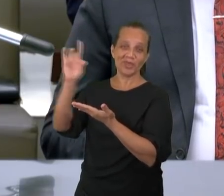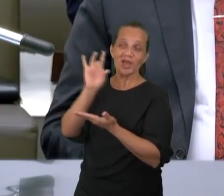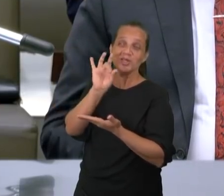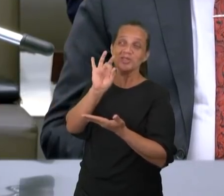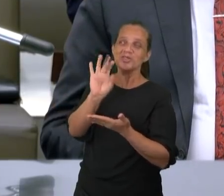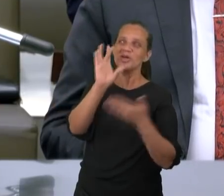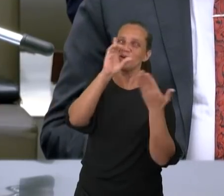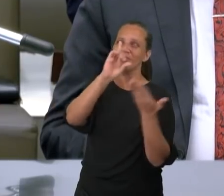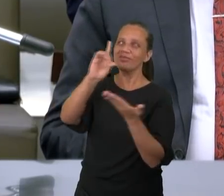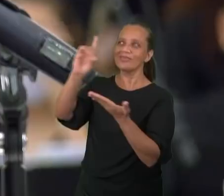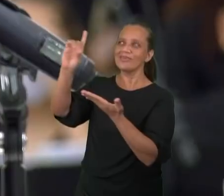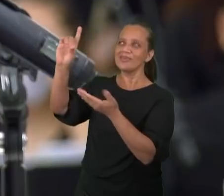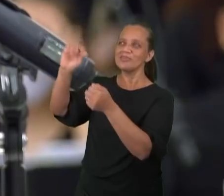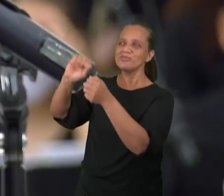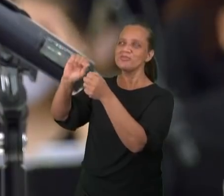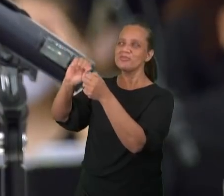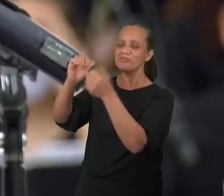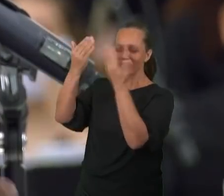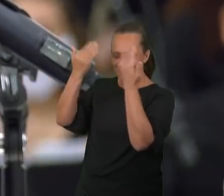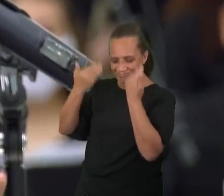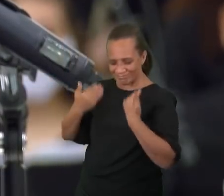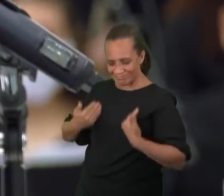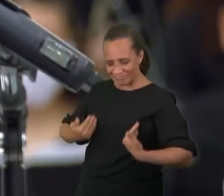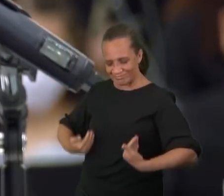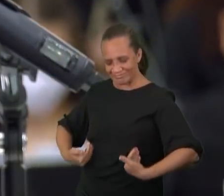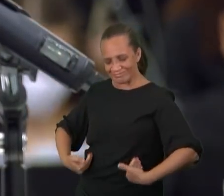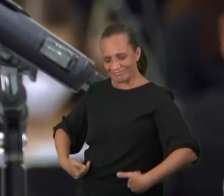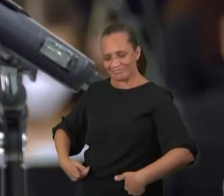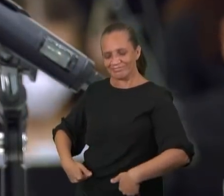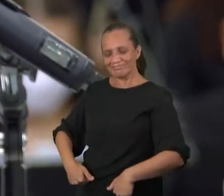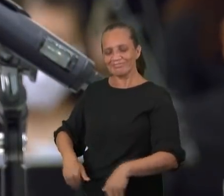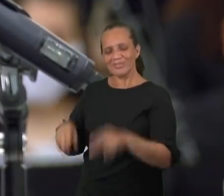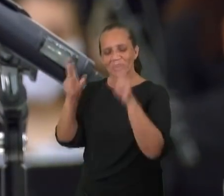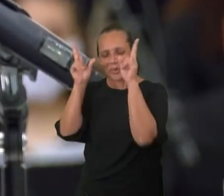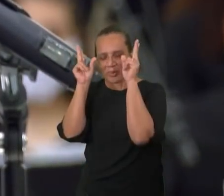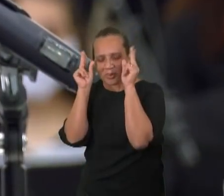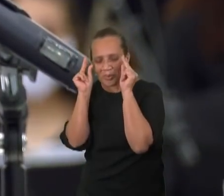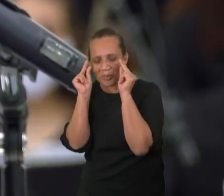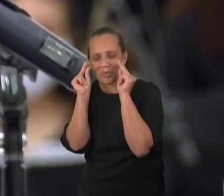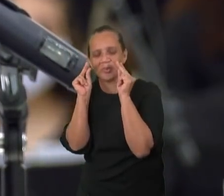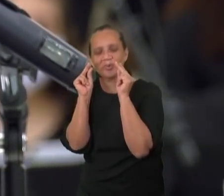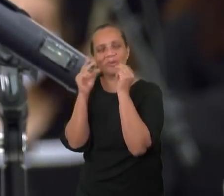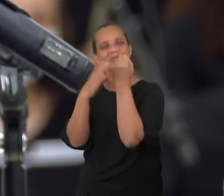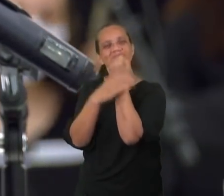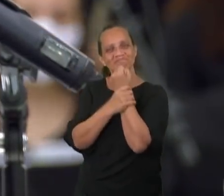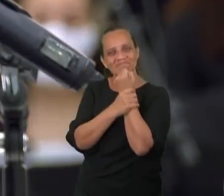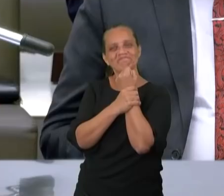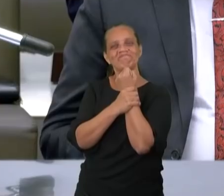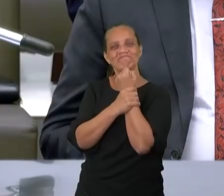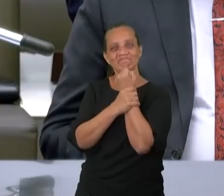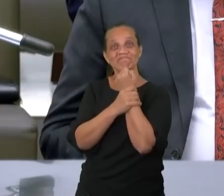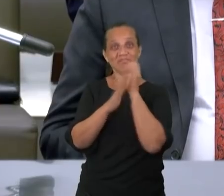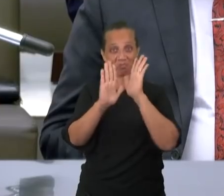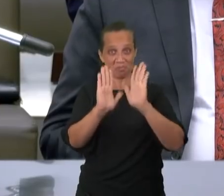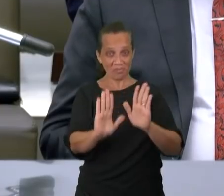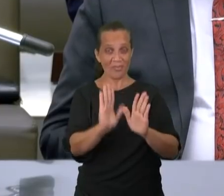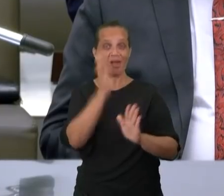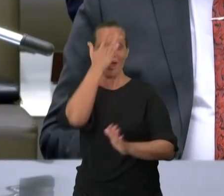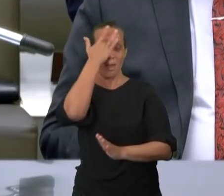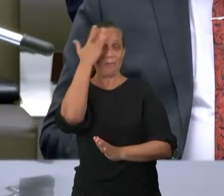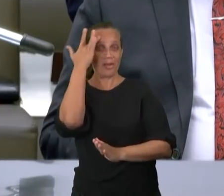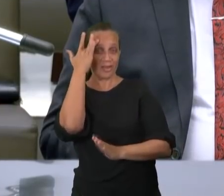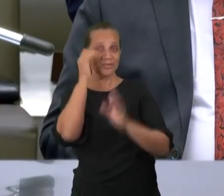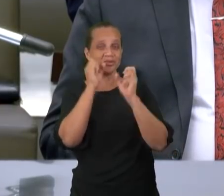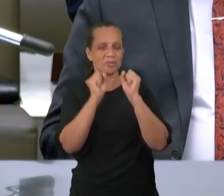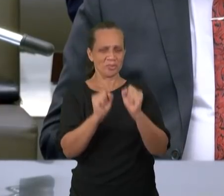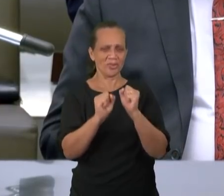só tu me fazes repousar em segurança. Se Deus desse, olha, irmãos, olha, o homem pode ter,